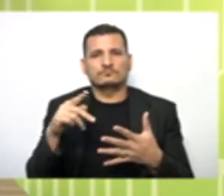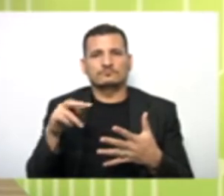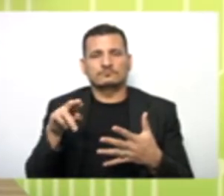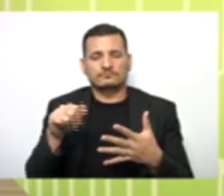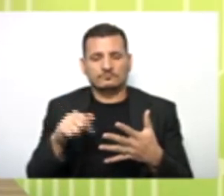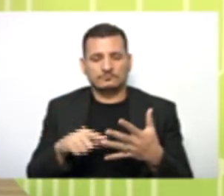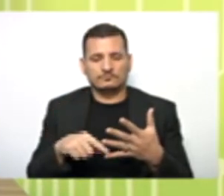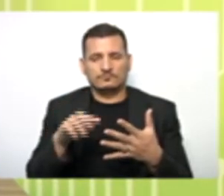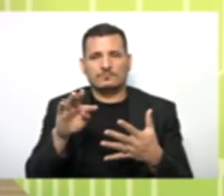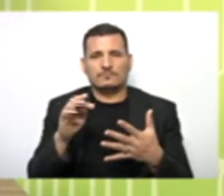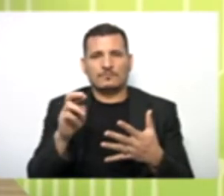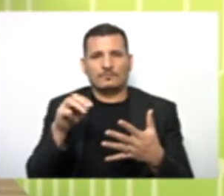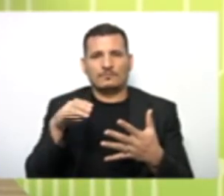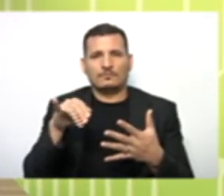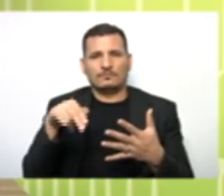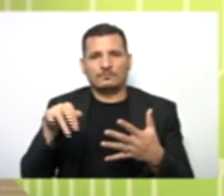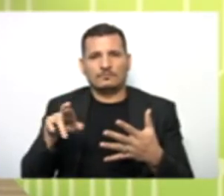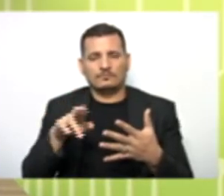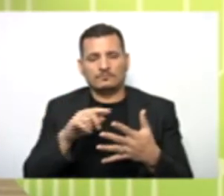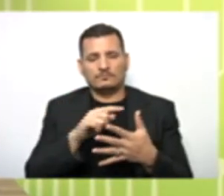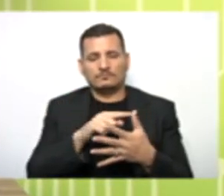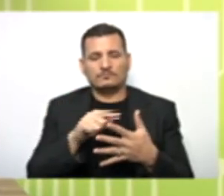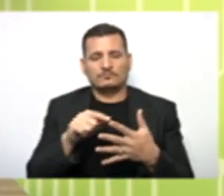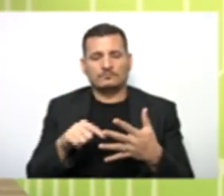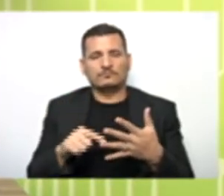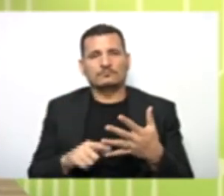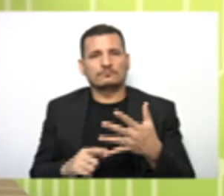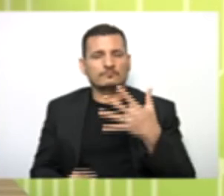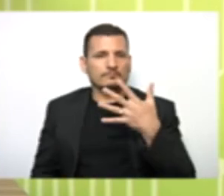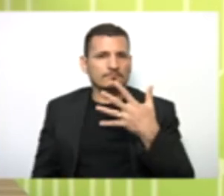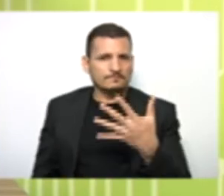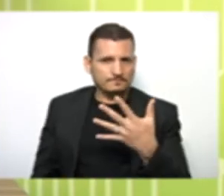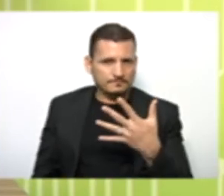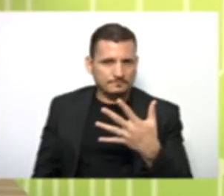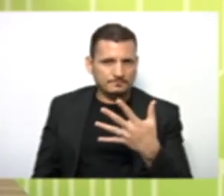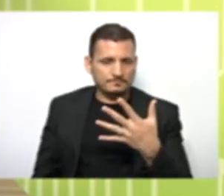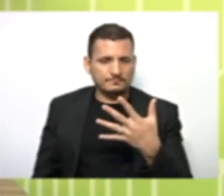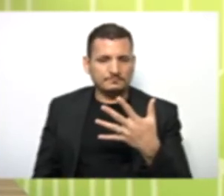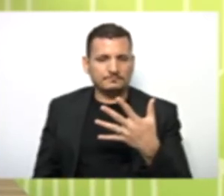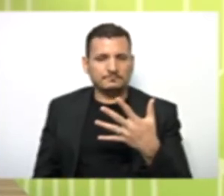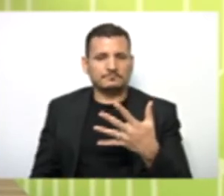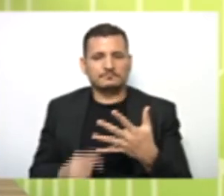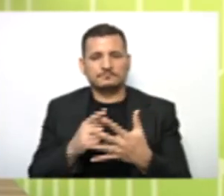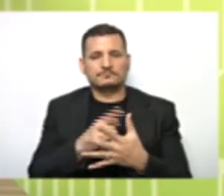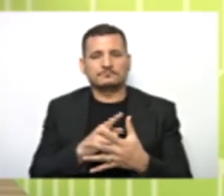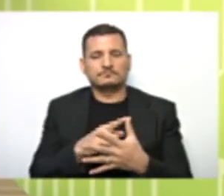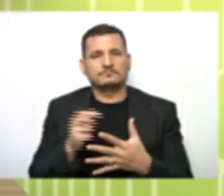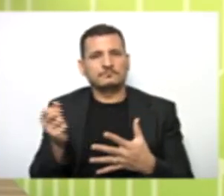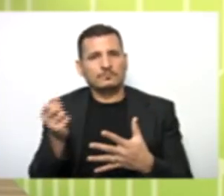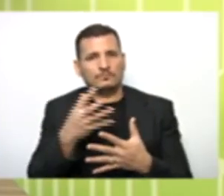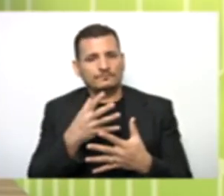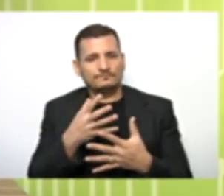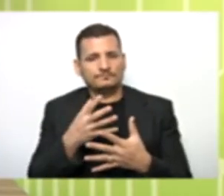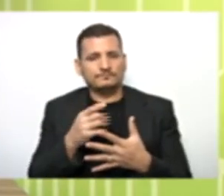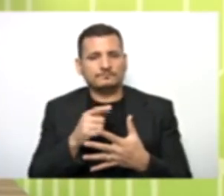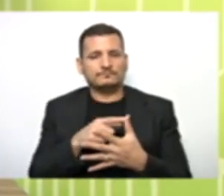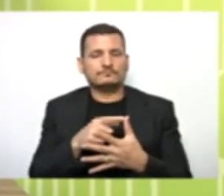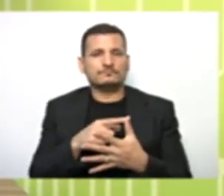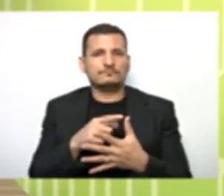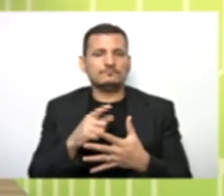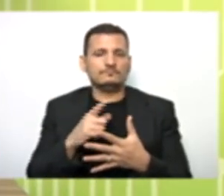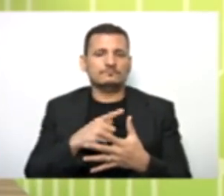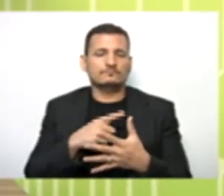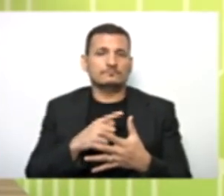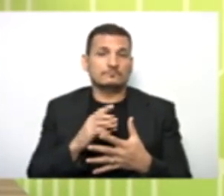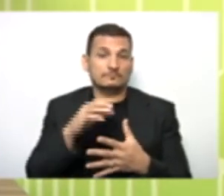o terminado, ok? São esses 5 aí que nós temos. O novo, ele foi carregado